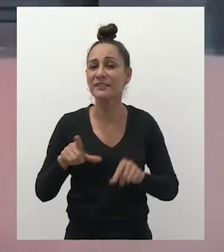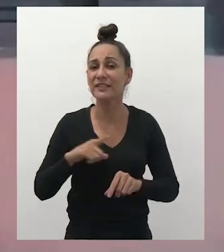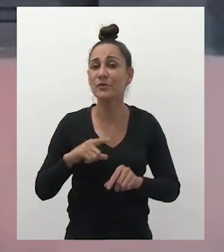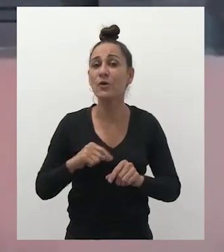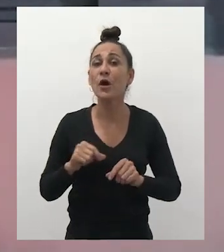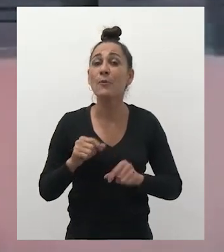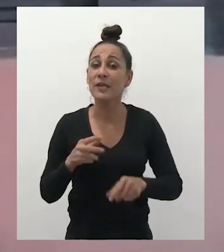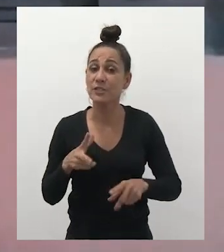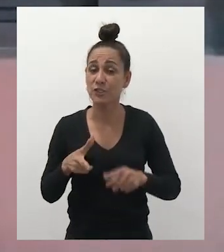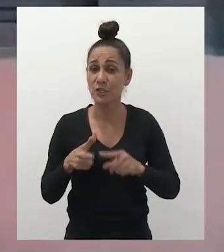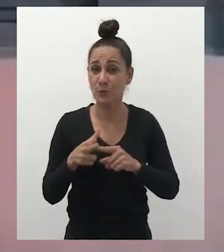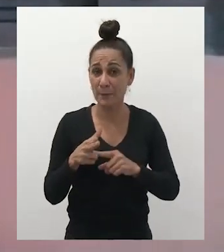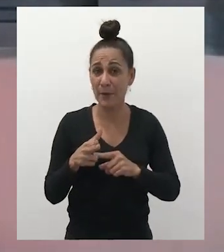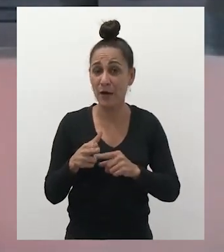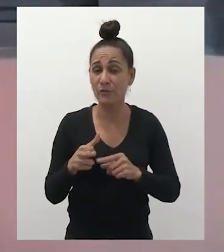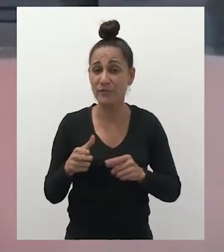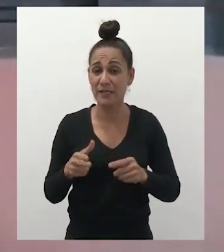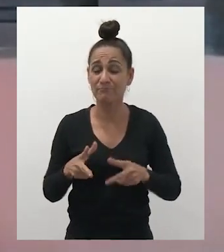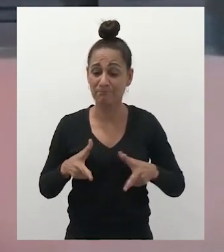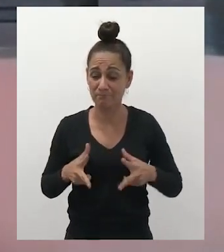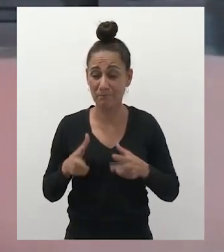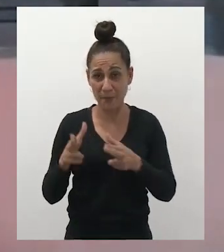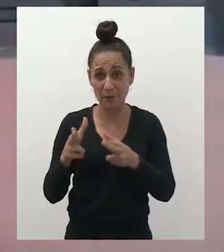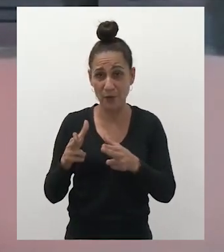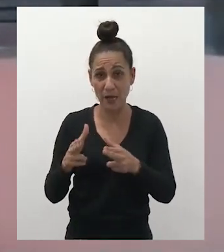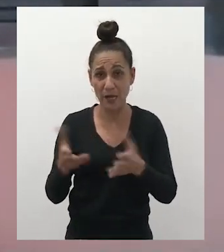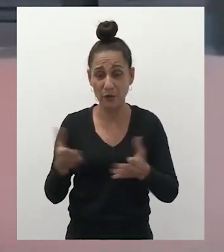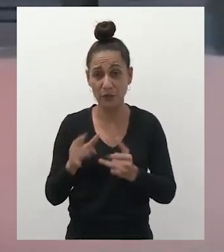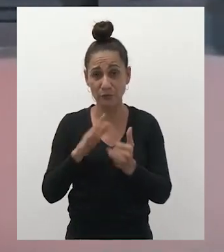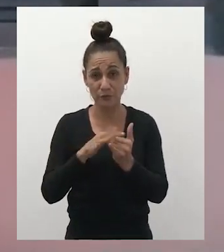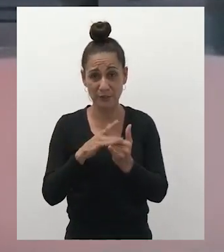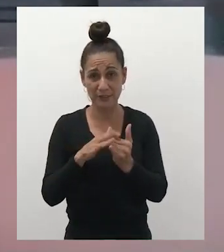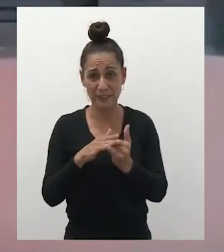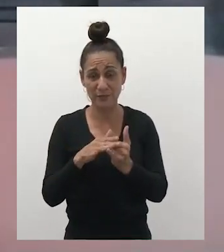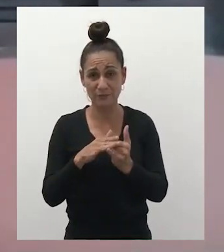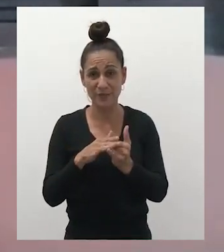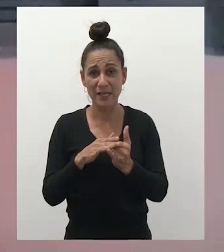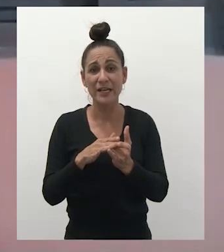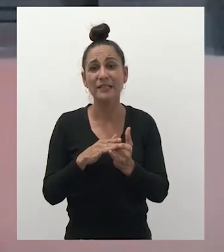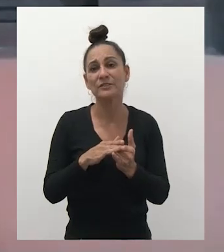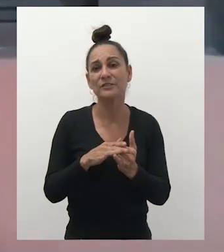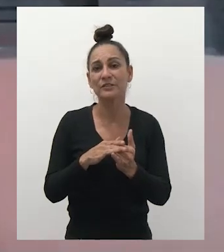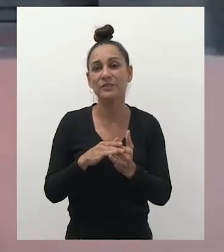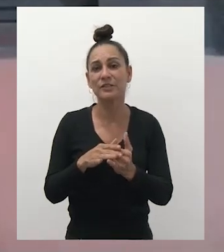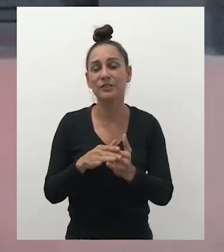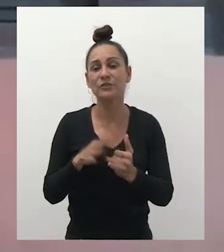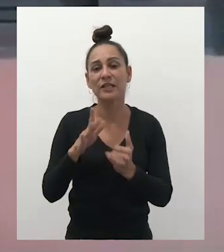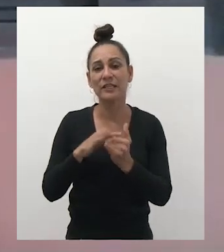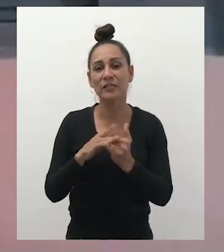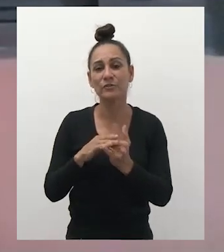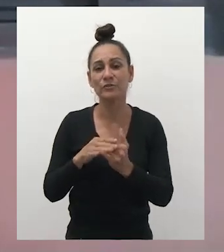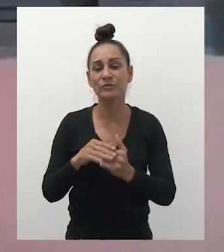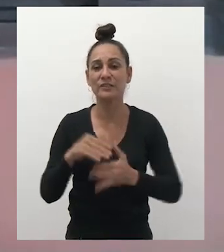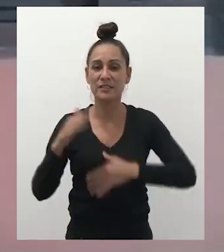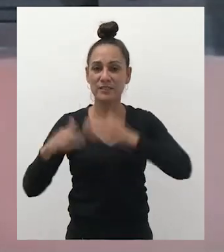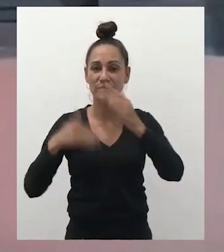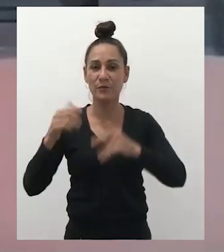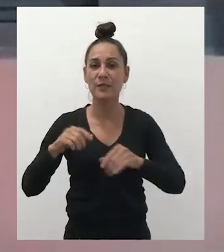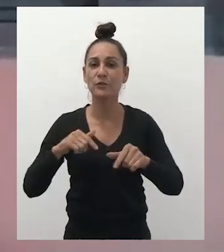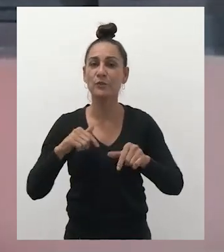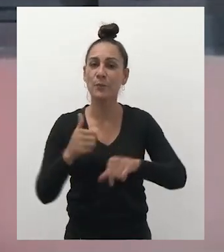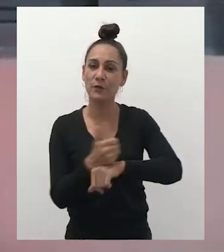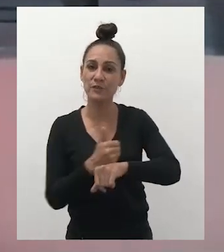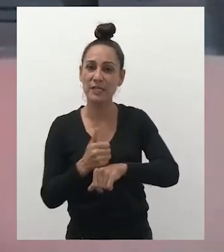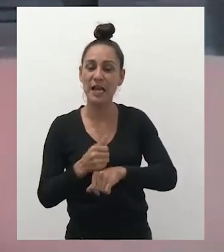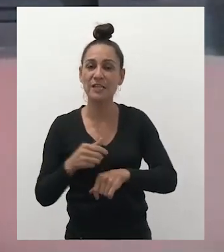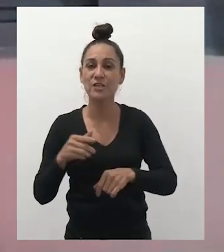damos uma pausa agora no nosso canal, aqui na nossa programação do canal Desenvolvimento Profissional. A gente volta no